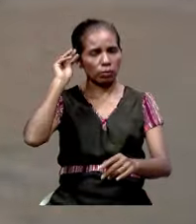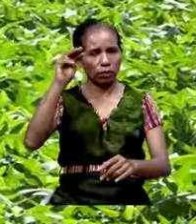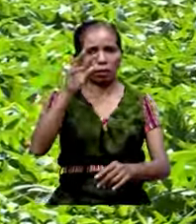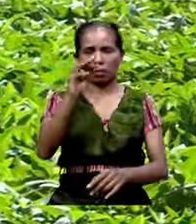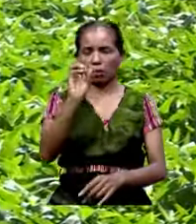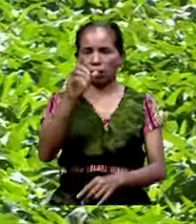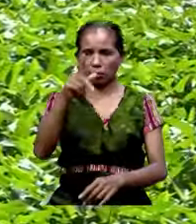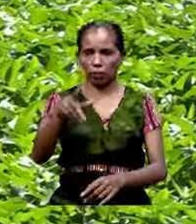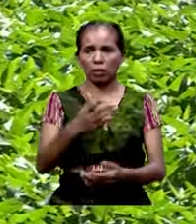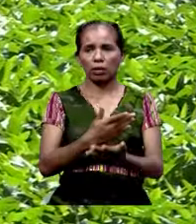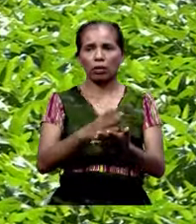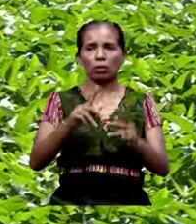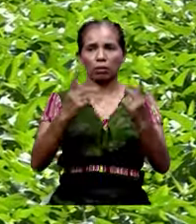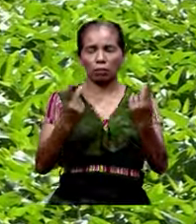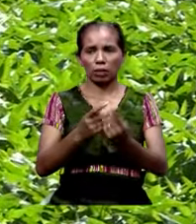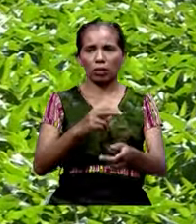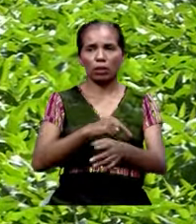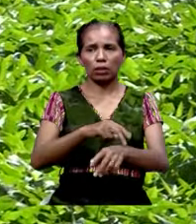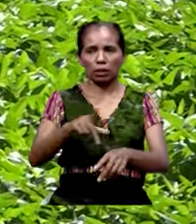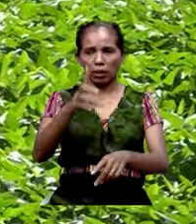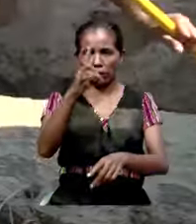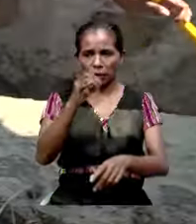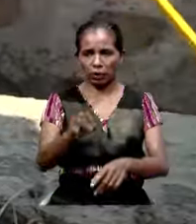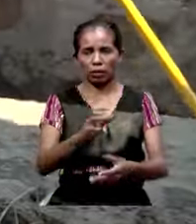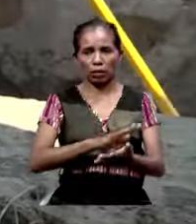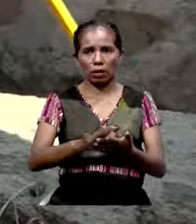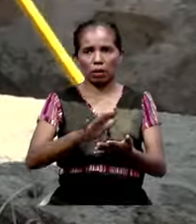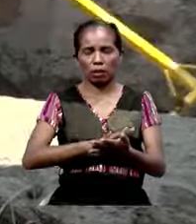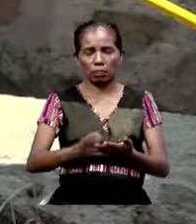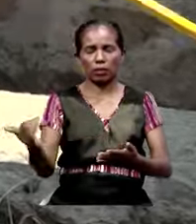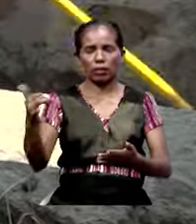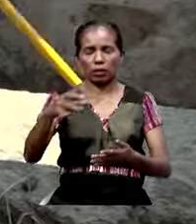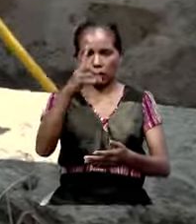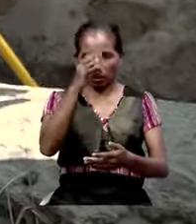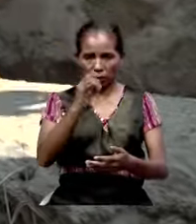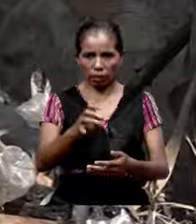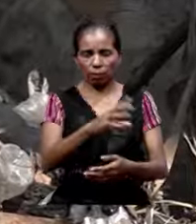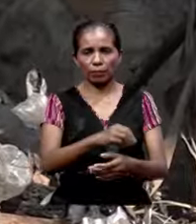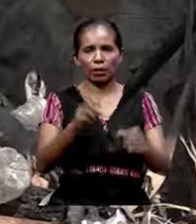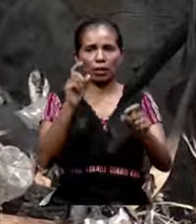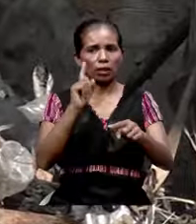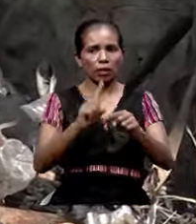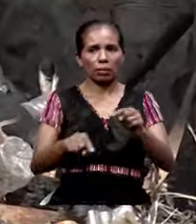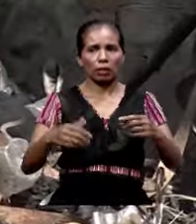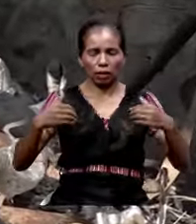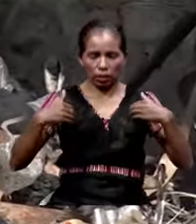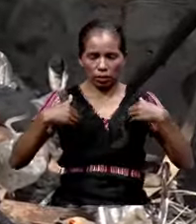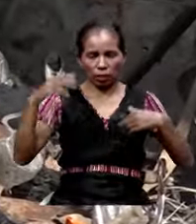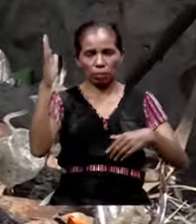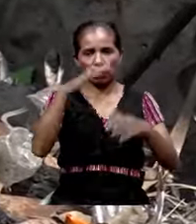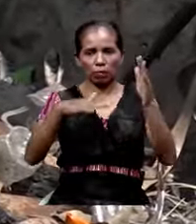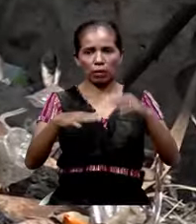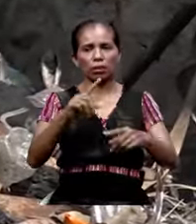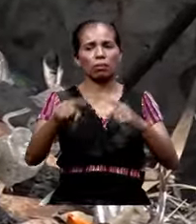públicas contrato ona companhia nacional dili unait, atu hamos valeta sira iha dili laran, no ne la bele acontece tan inundação